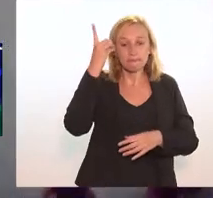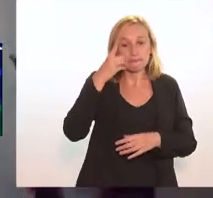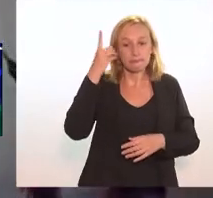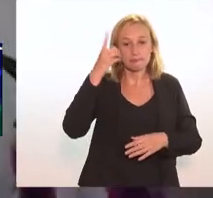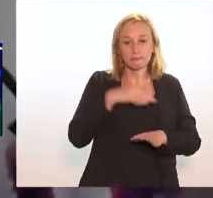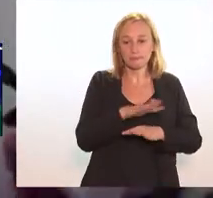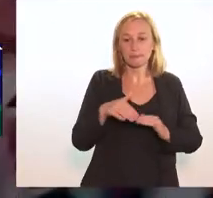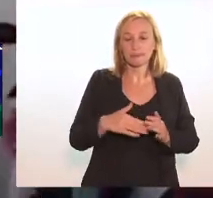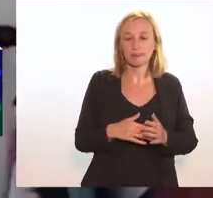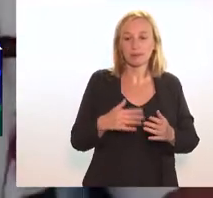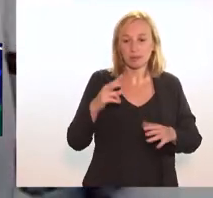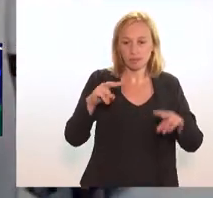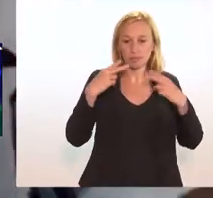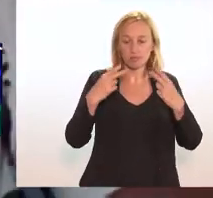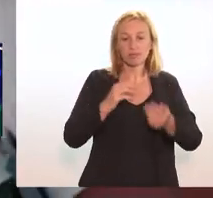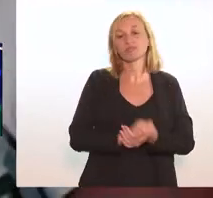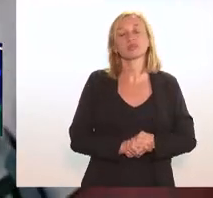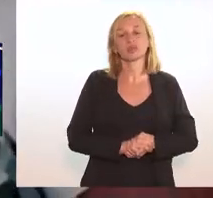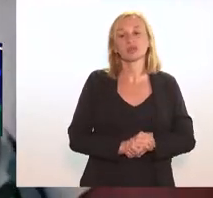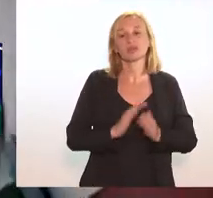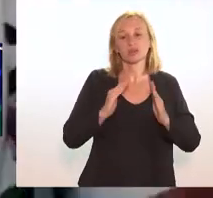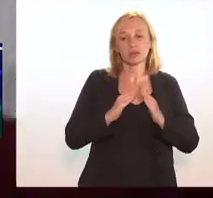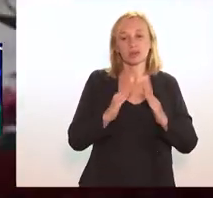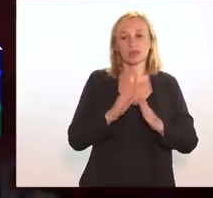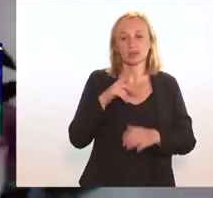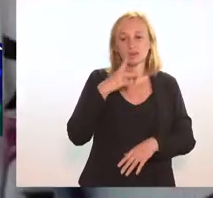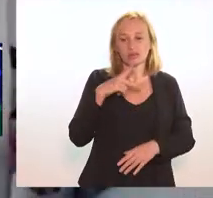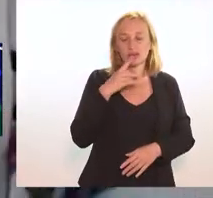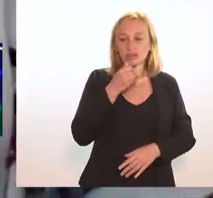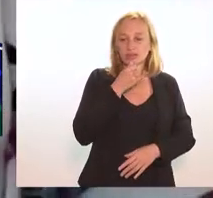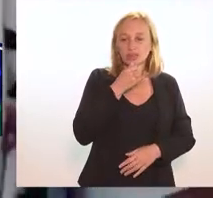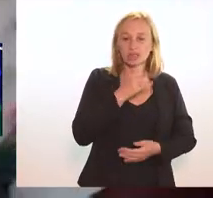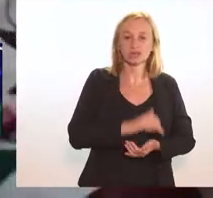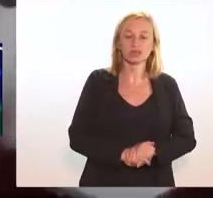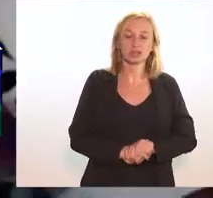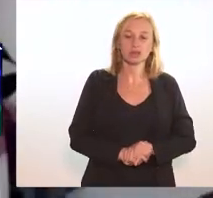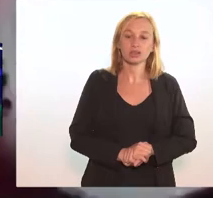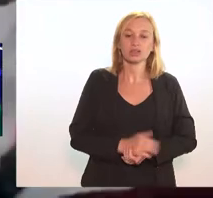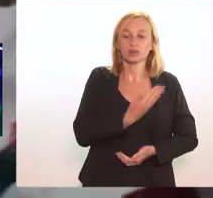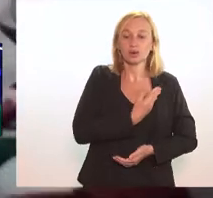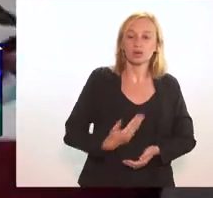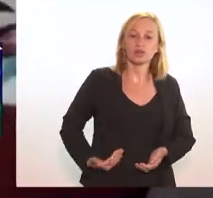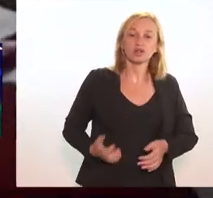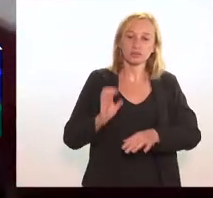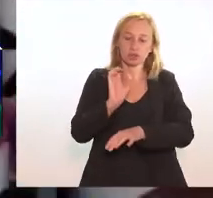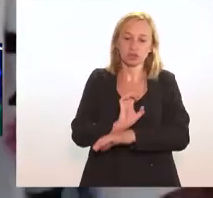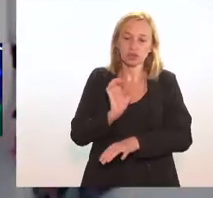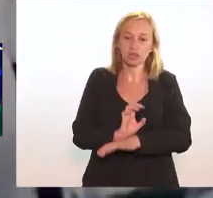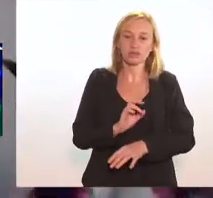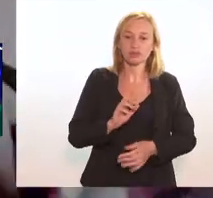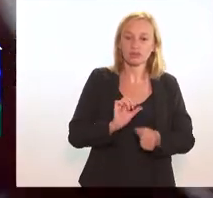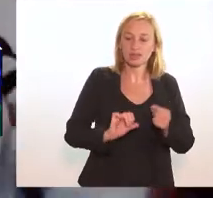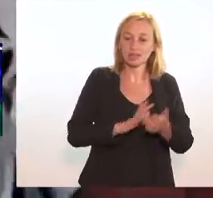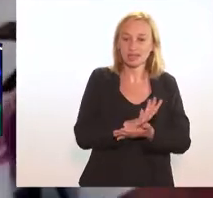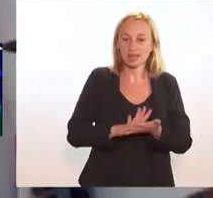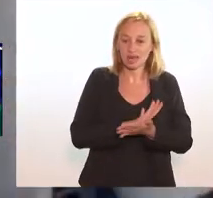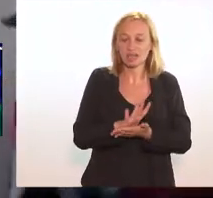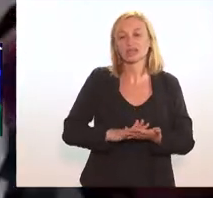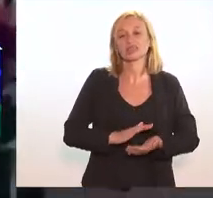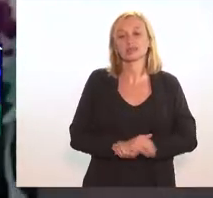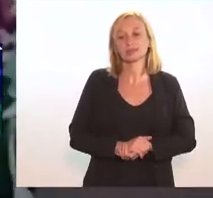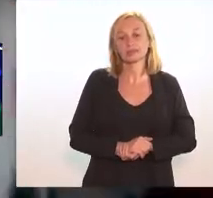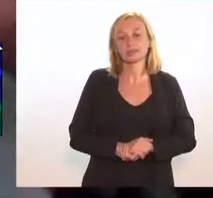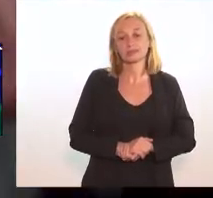estão presencial, aqueles que estão em casa, dizer que é lamentável que o governo do Estado não tenha feito nenhum tipo de campanha mais